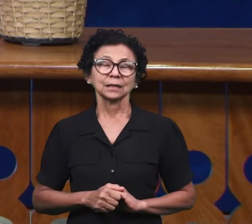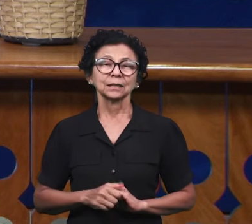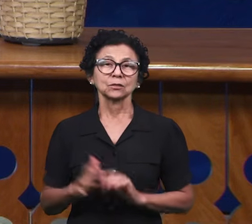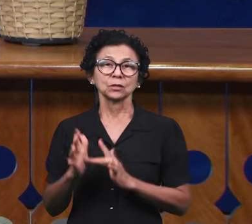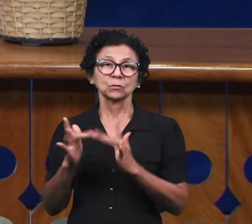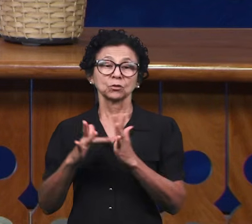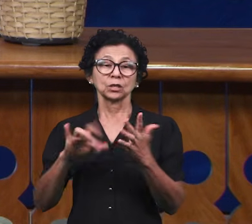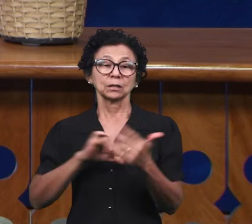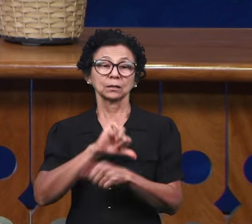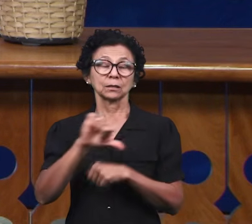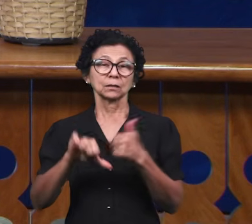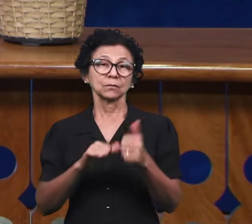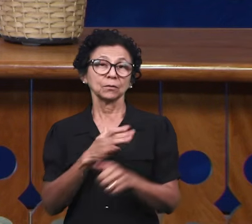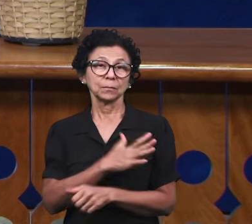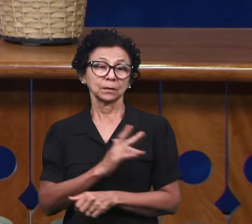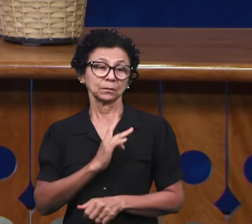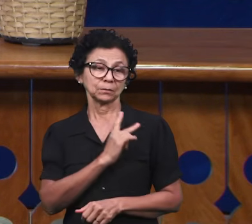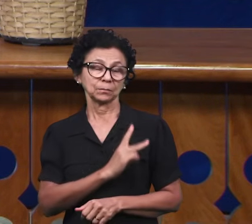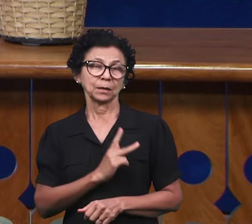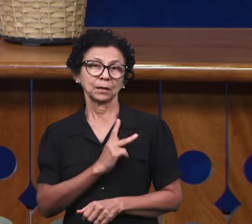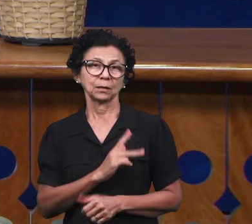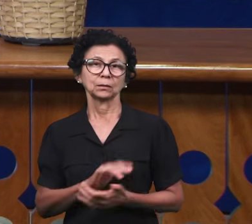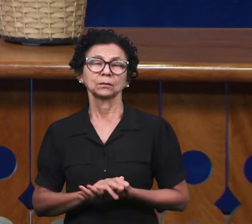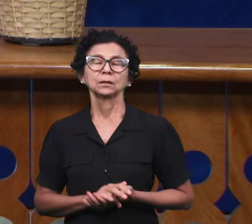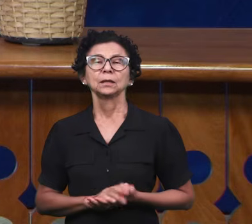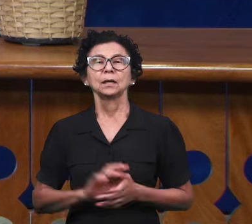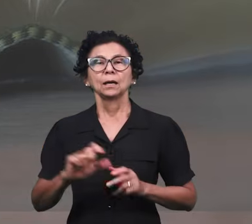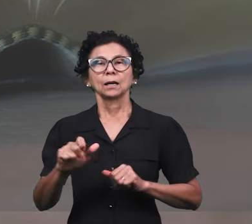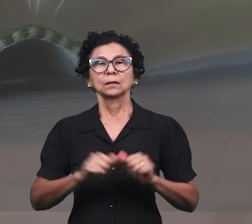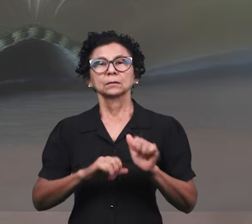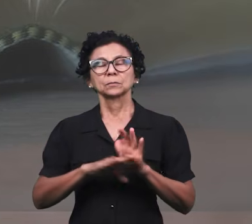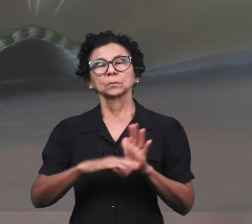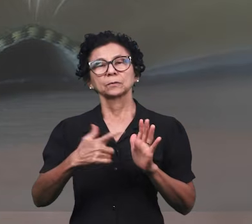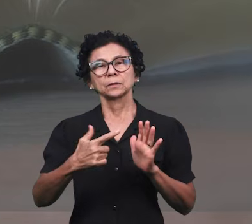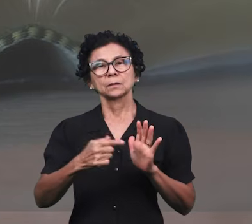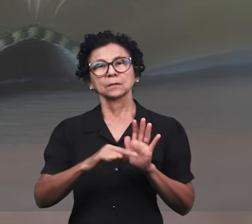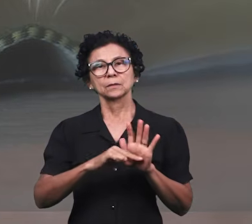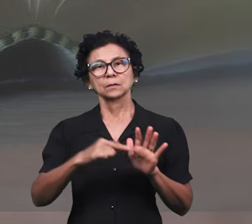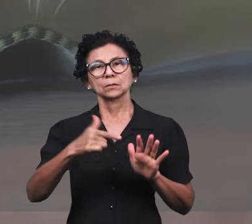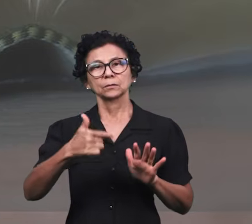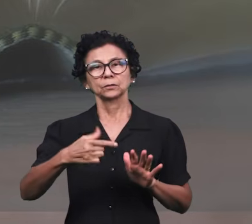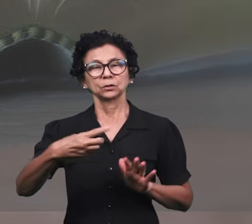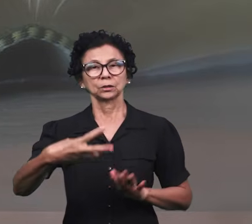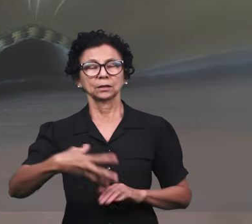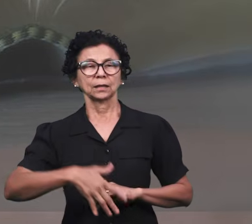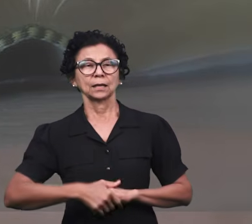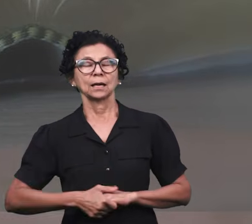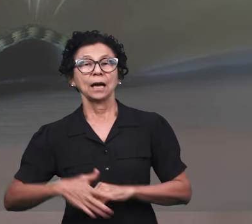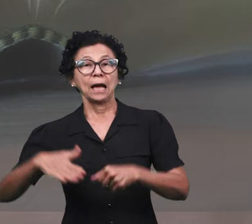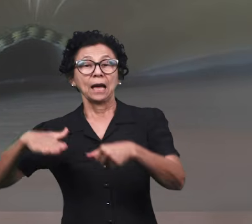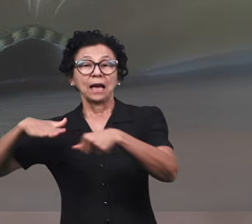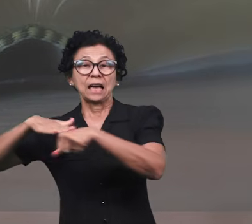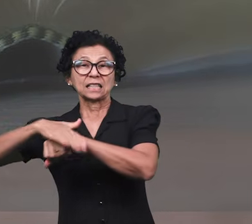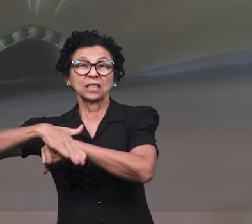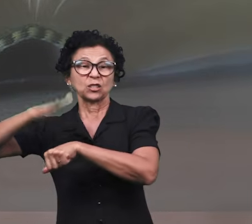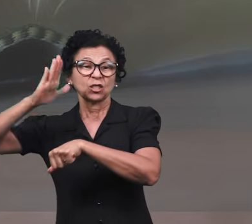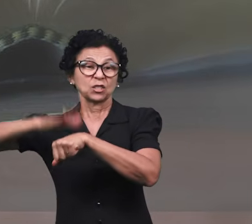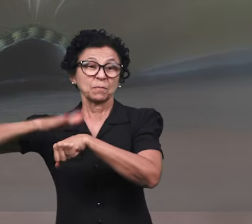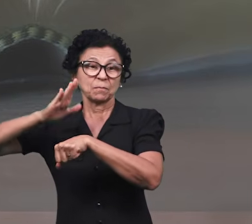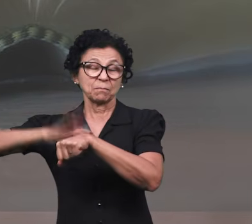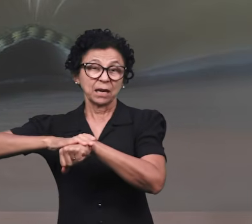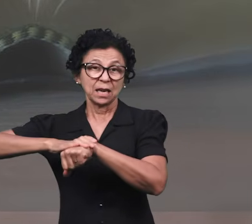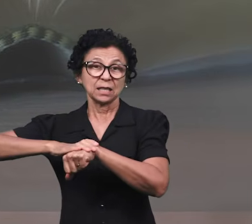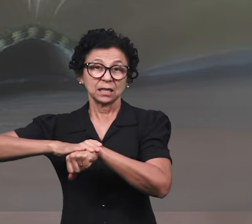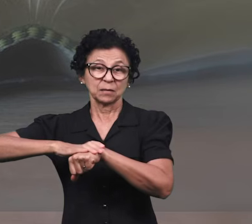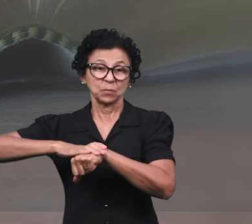vida dele. Então o texto que está lá em Atos 27 e 23 fala assim: porque esta mesma noite o anjo de Deus, de